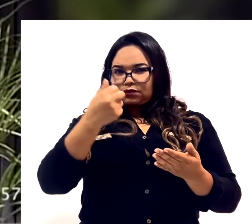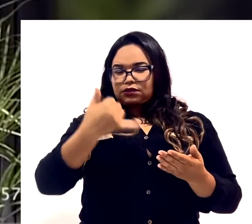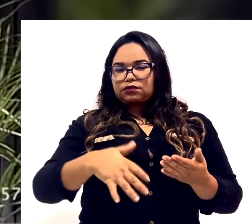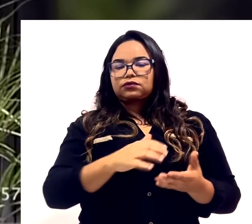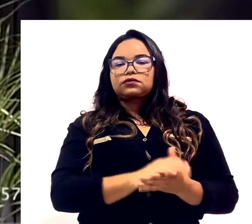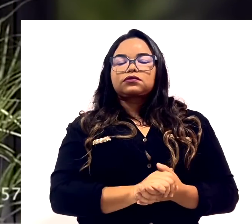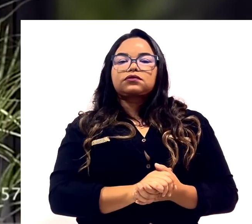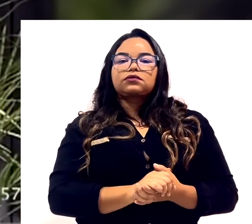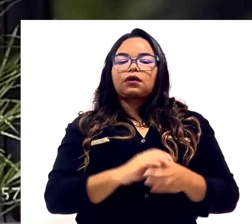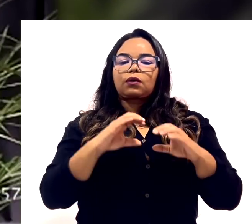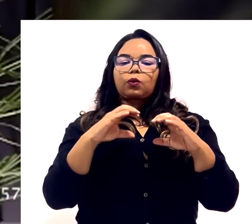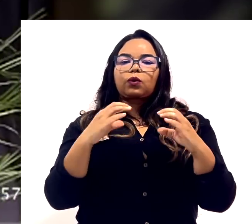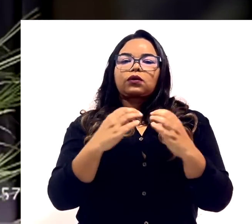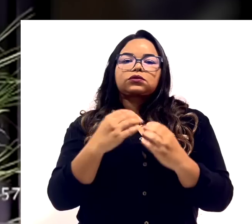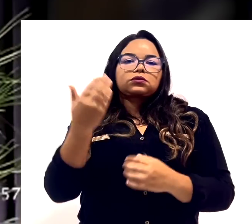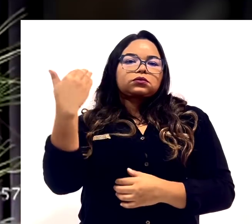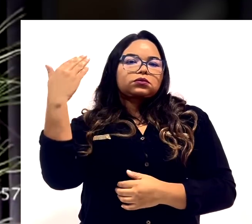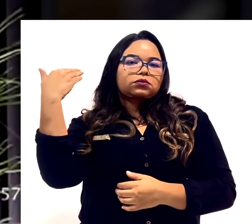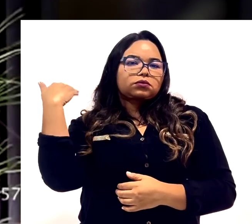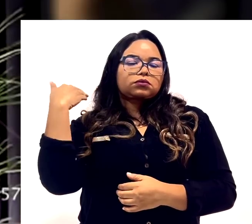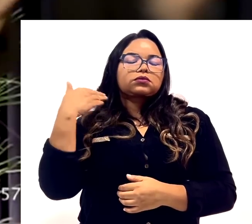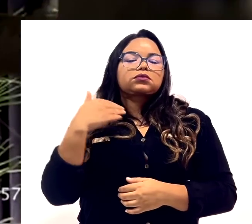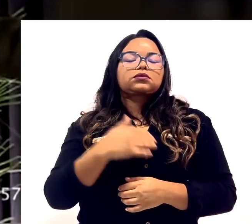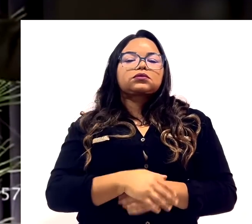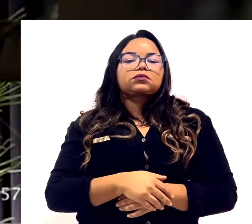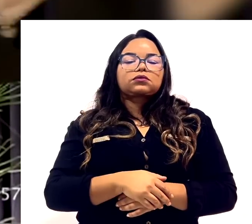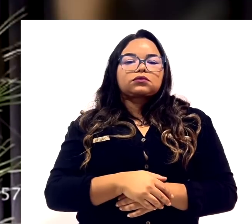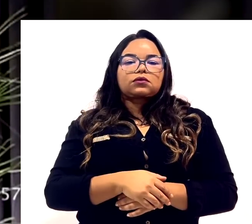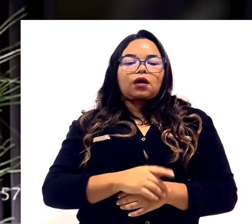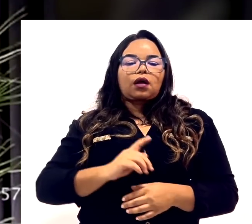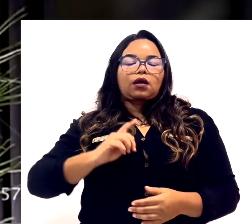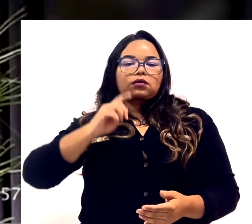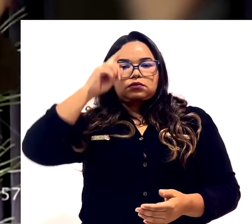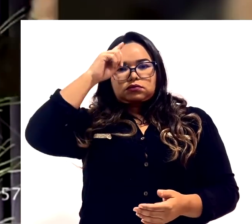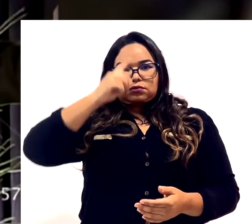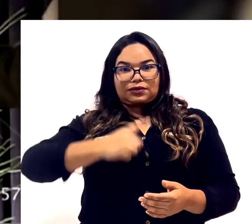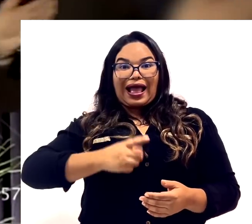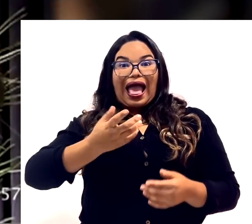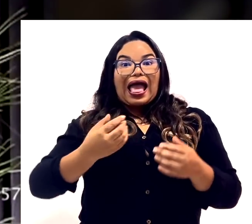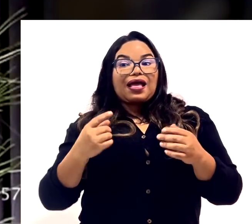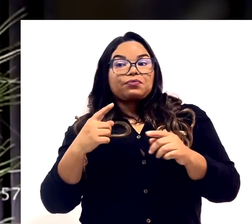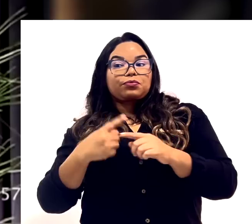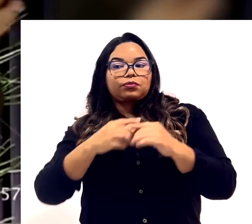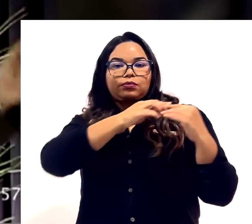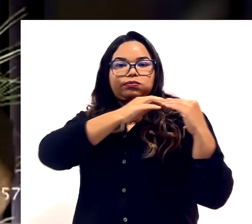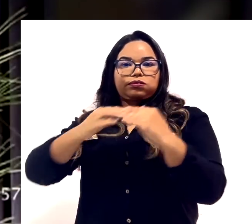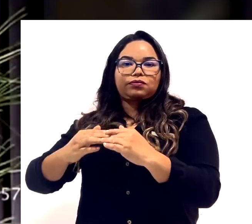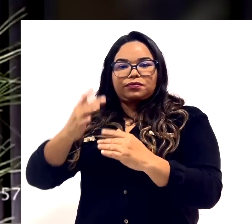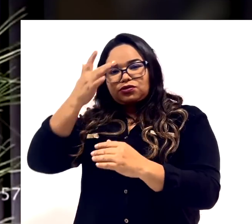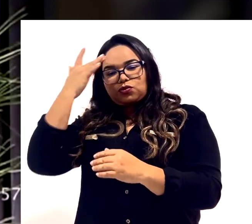Isso foi o Concílio de Trento. Isso foi o que determinou o ataque da Reforma.